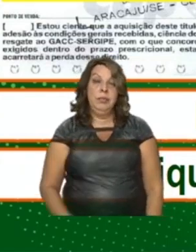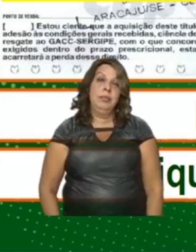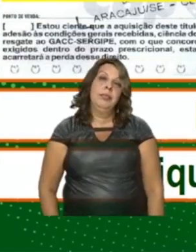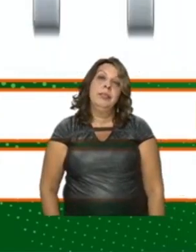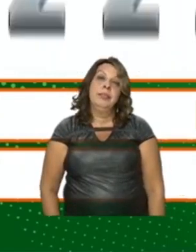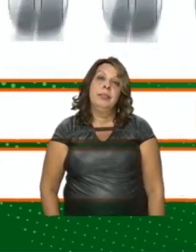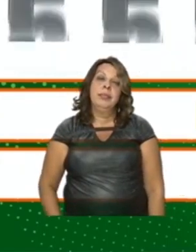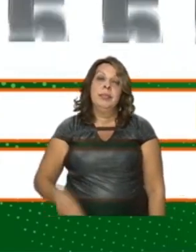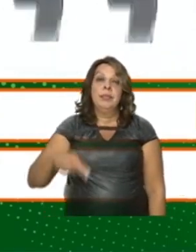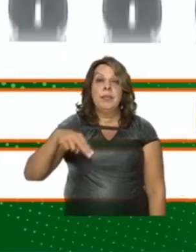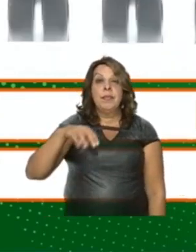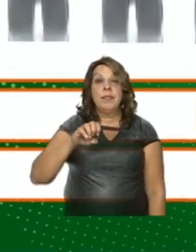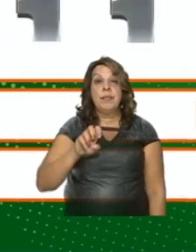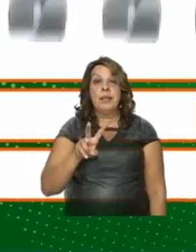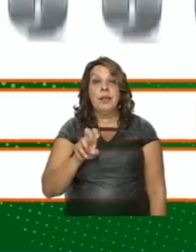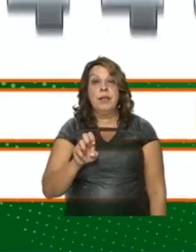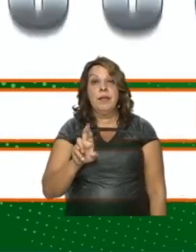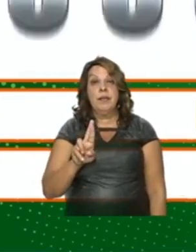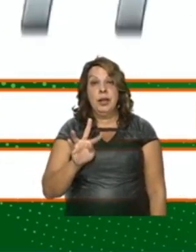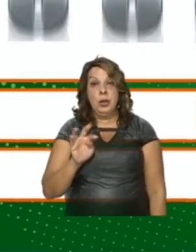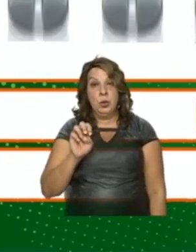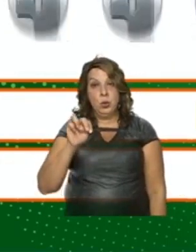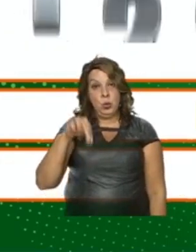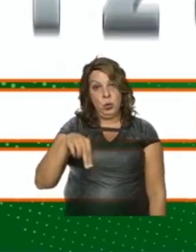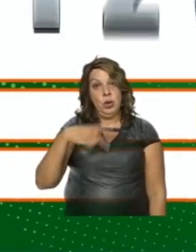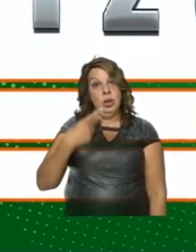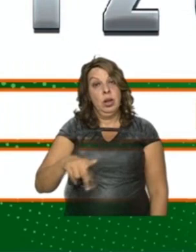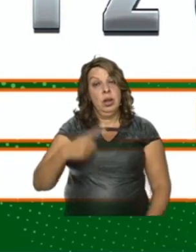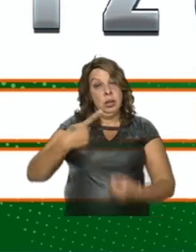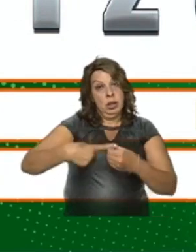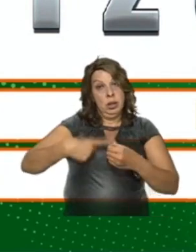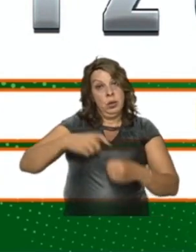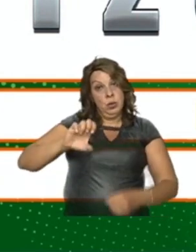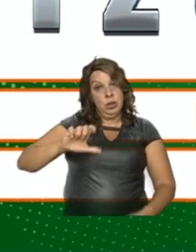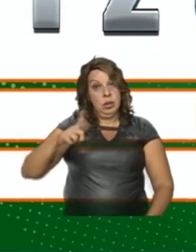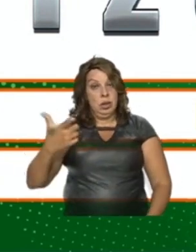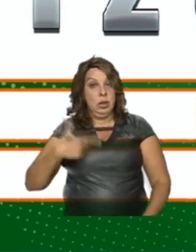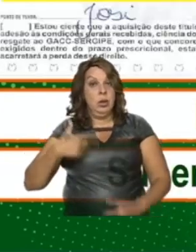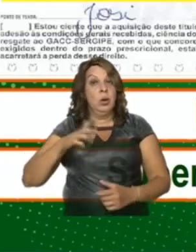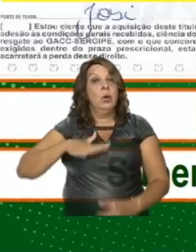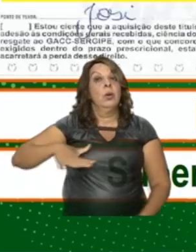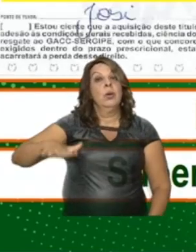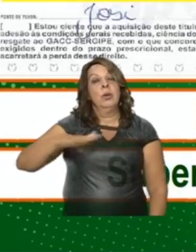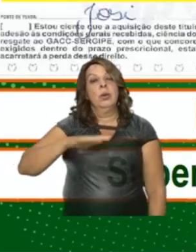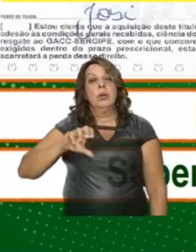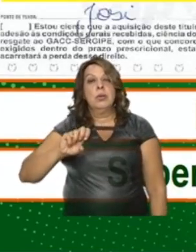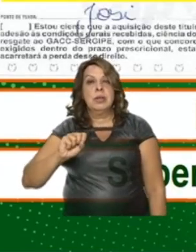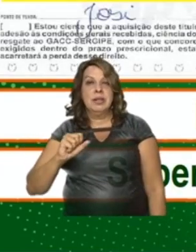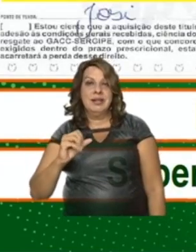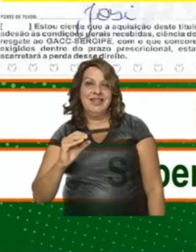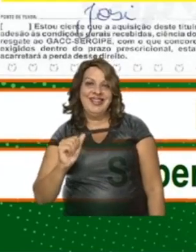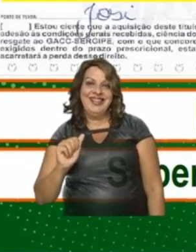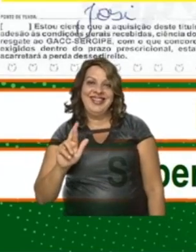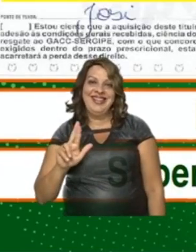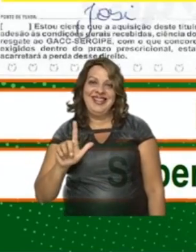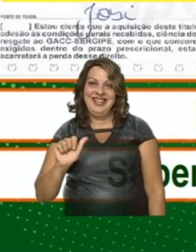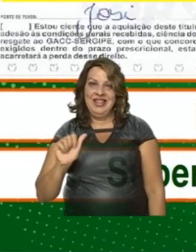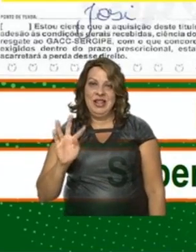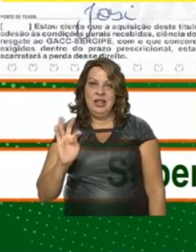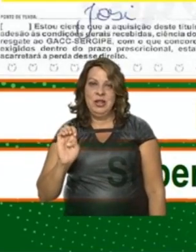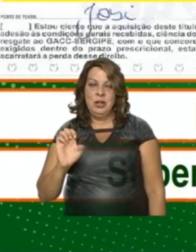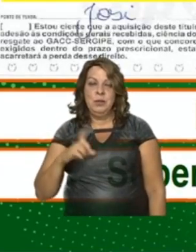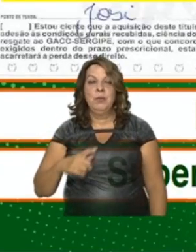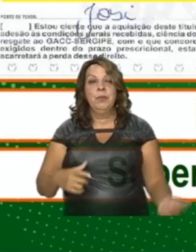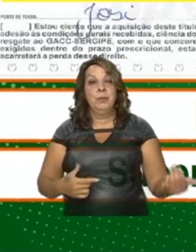051405. Neverton Santos Martins, é de Estância, adquiriu na tenda da Scarlett, Regional Estância. Sigo